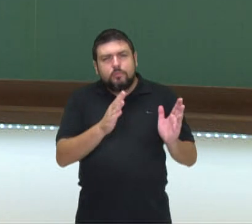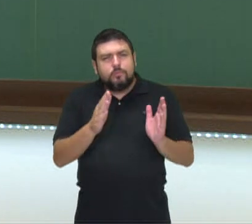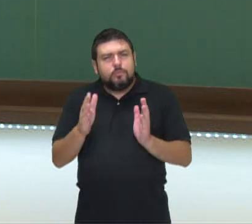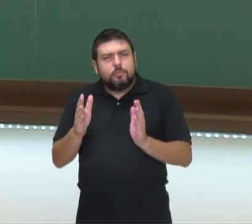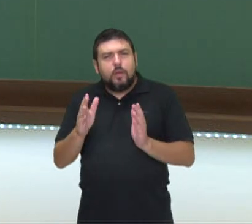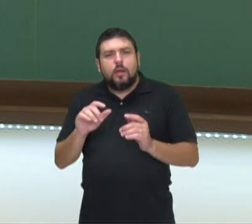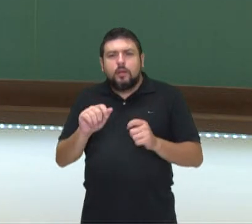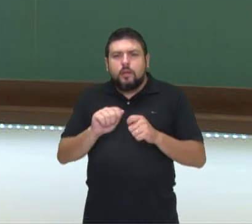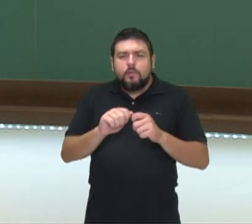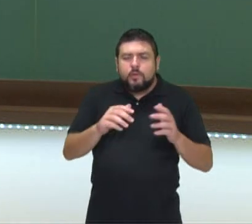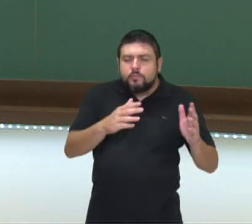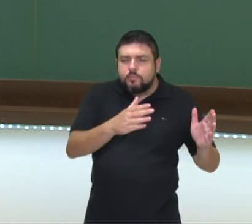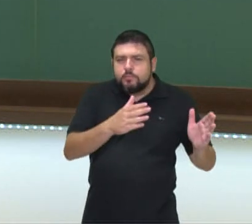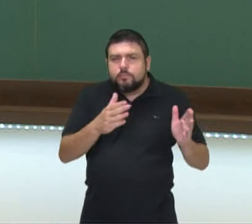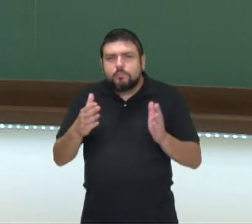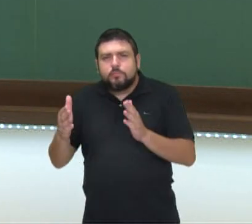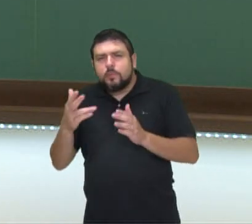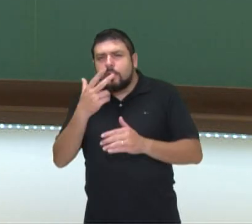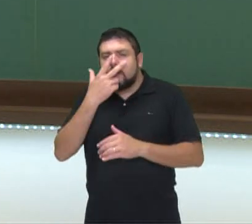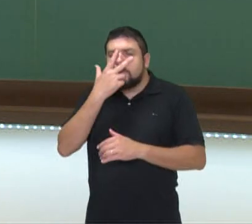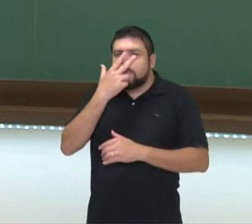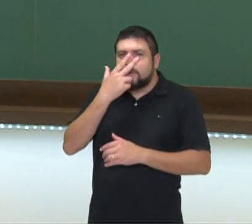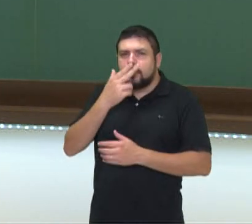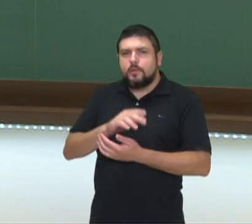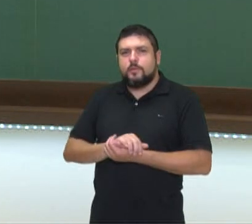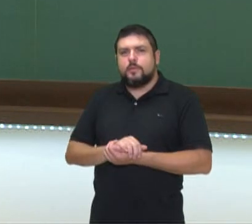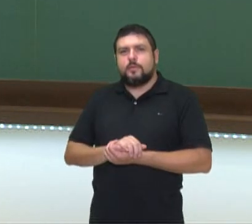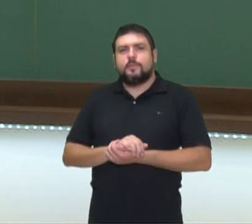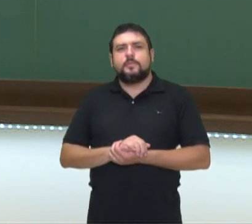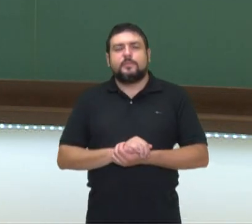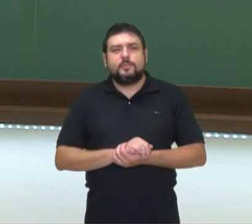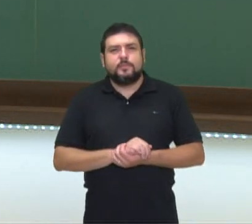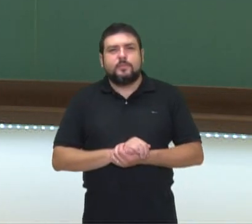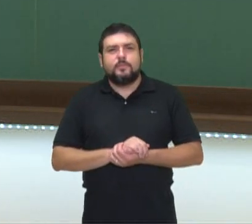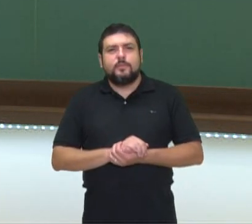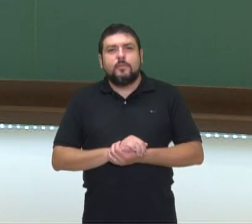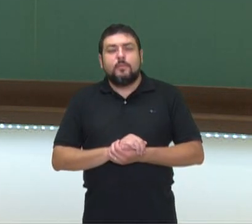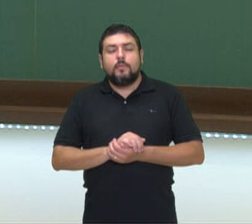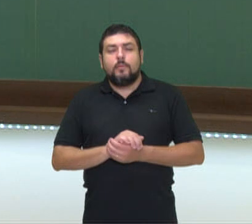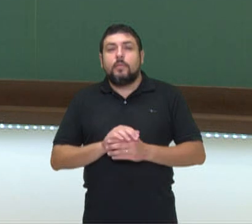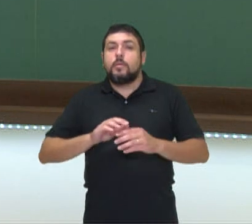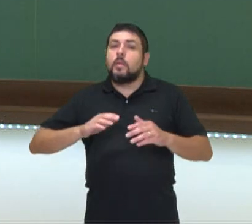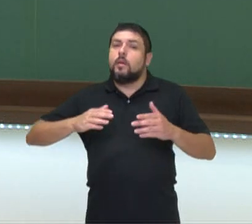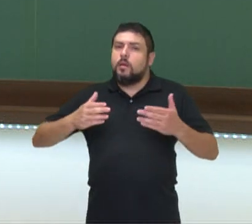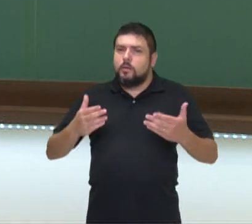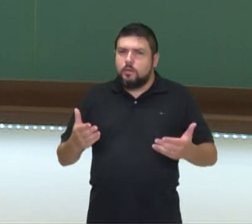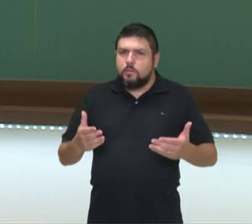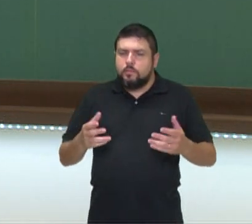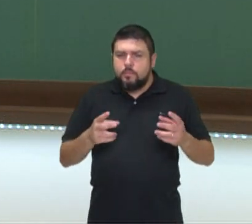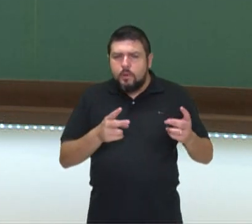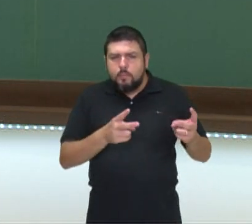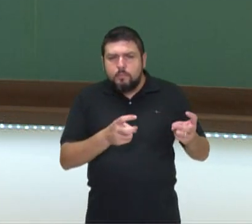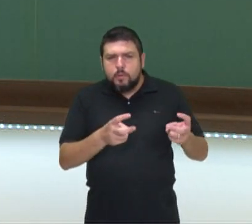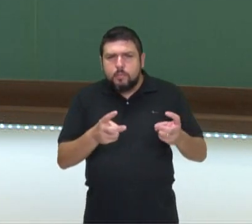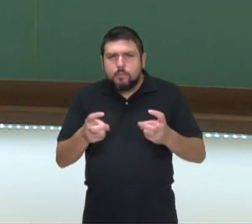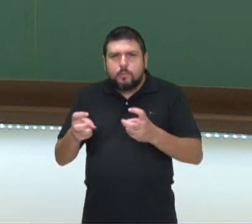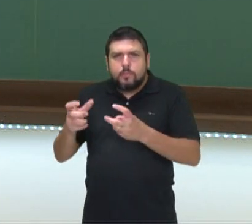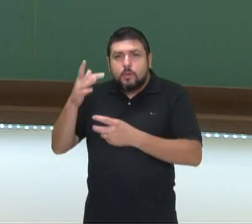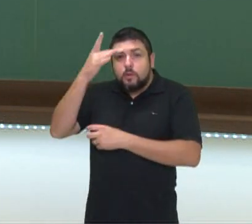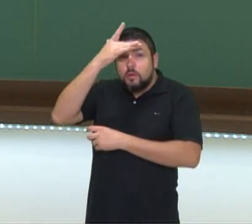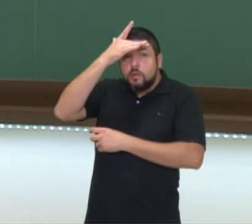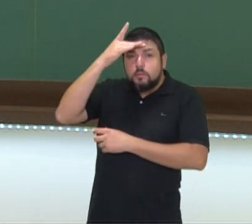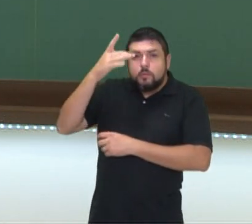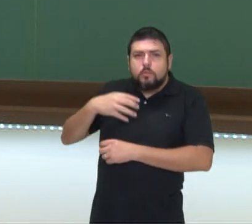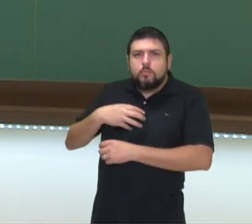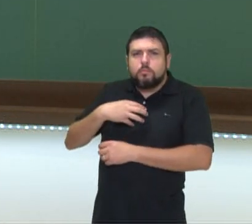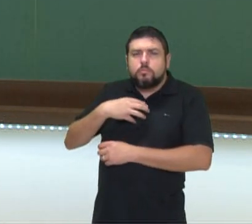Mas temos esse momento retratado aqui pelo pintor. E com base nessas ideias, dos sentimentos que as pessoas têm e